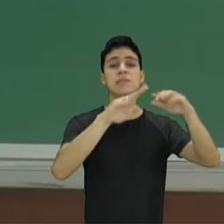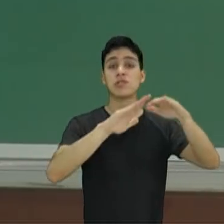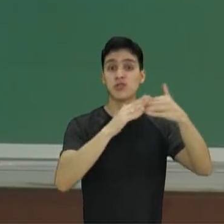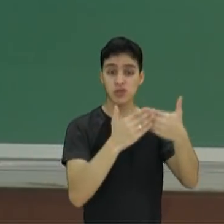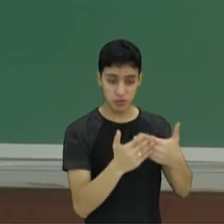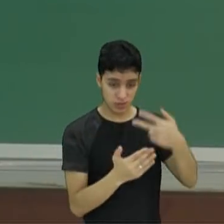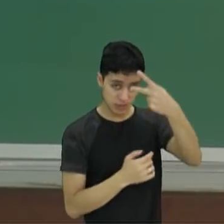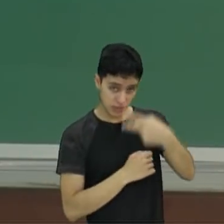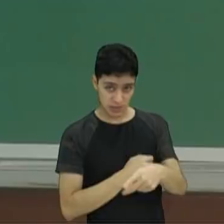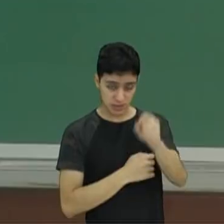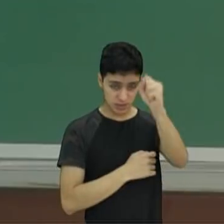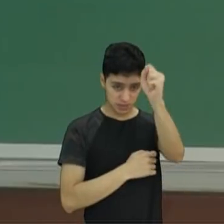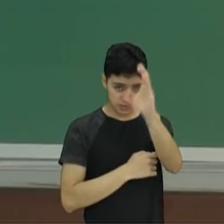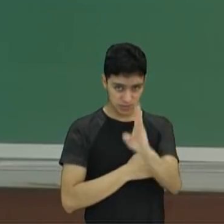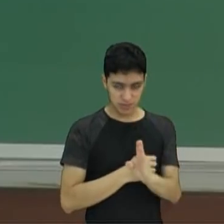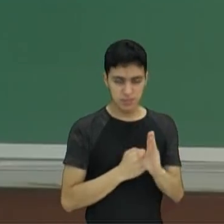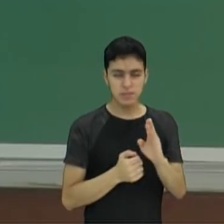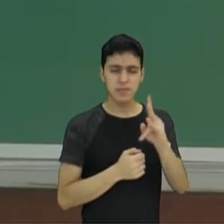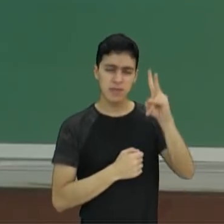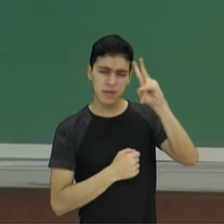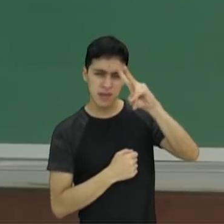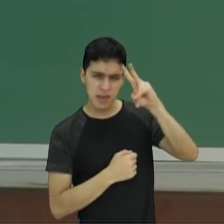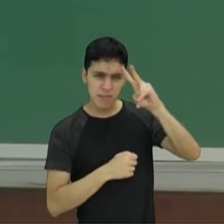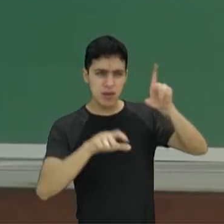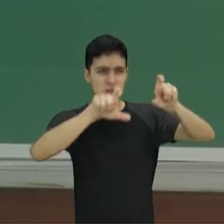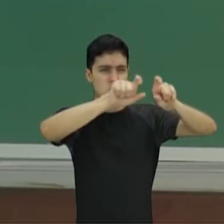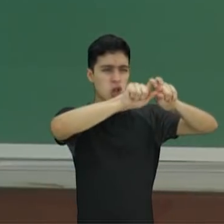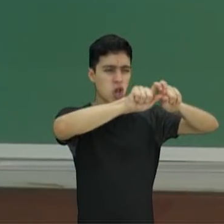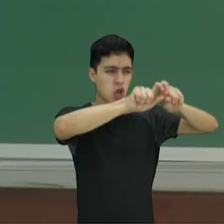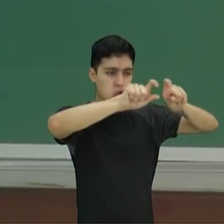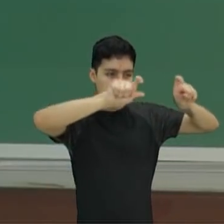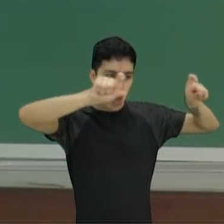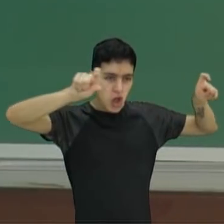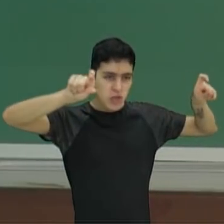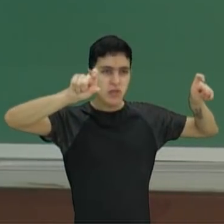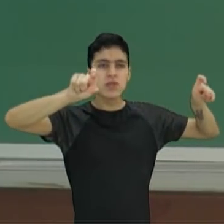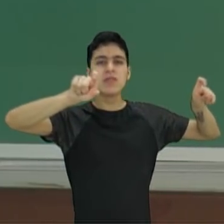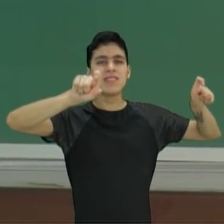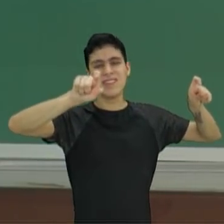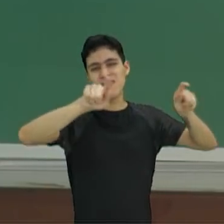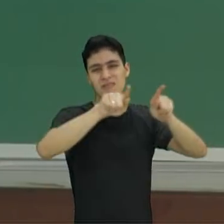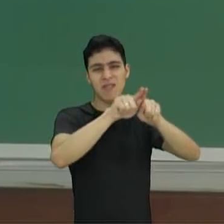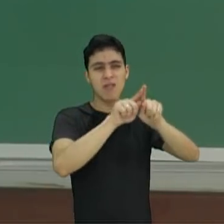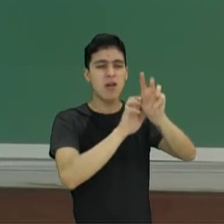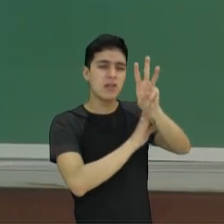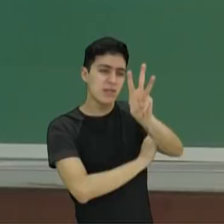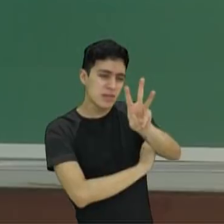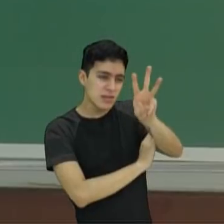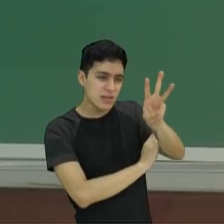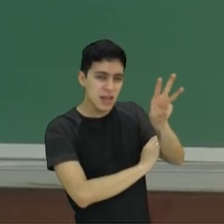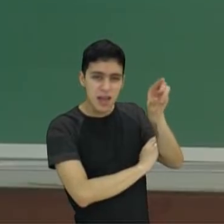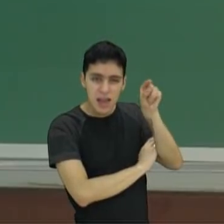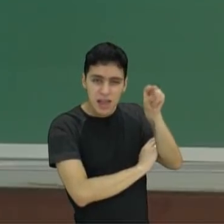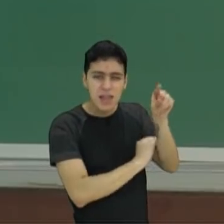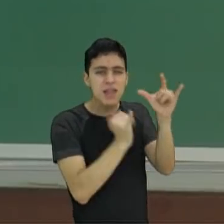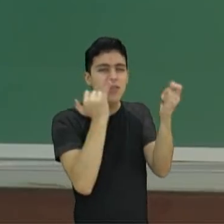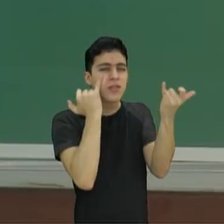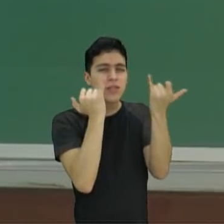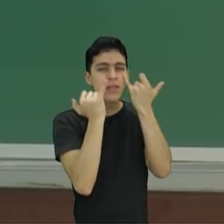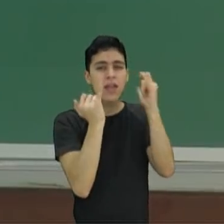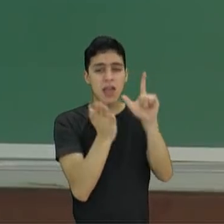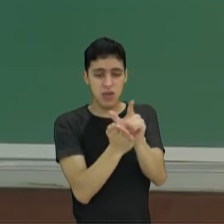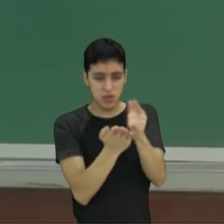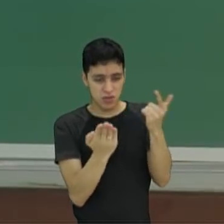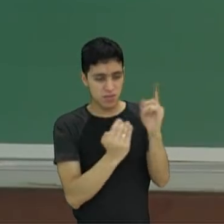escola aqui do Brasil. Lembrando aqui o cabeçalho, da onde foi retirada a notícia, o suporte dessa notícia é o